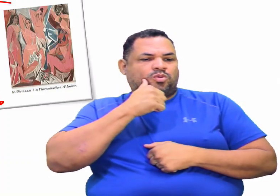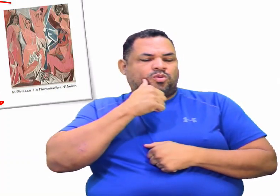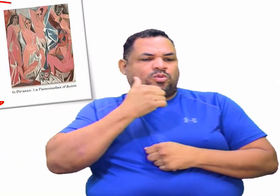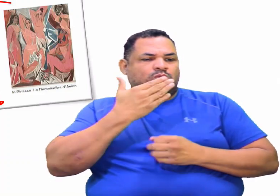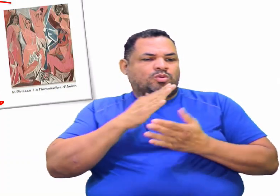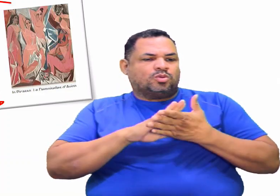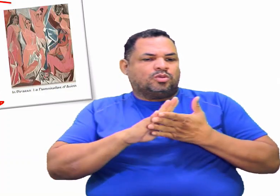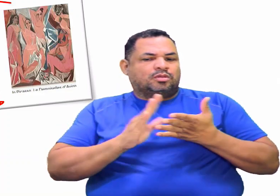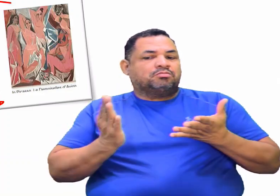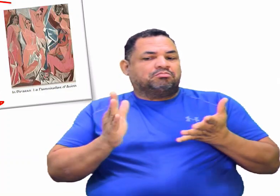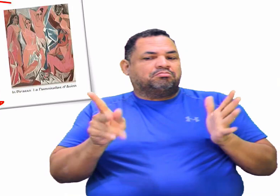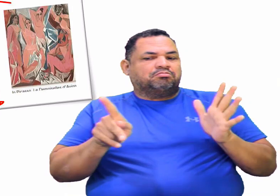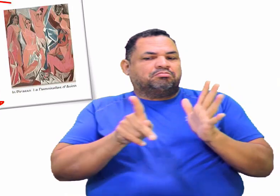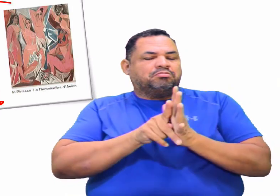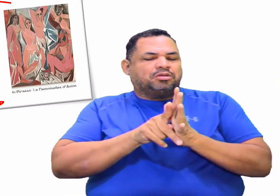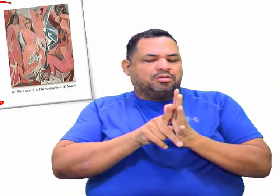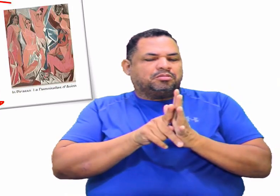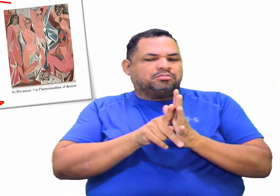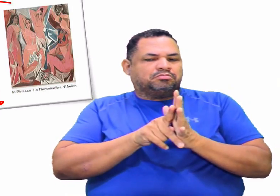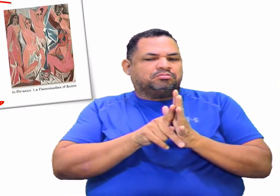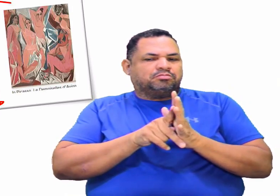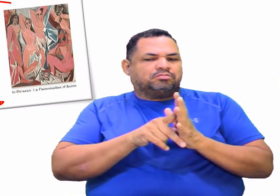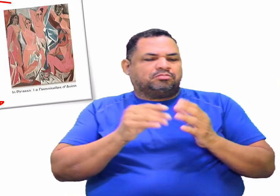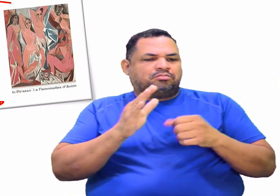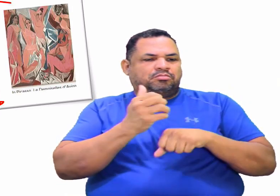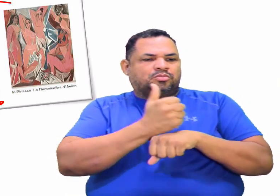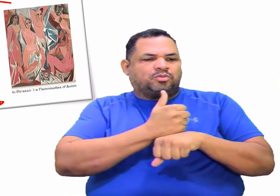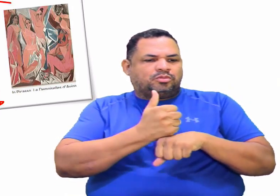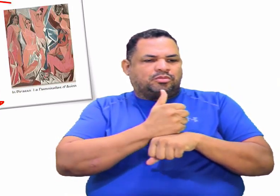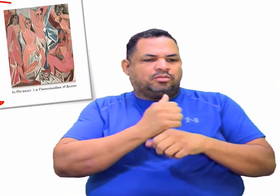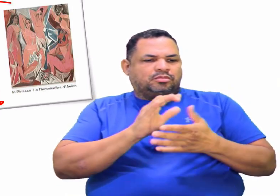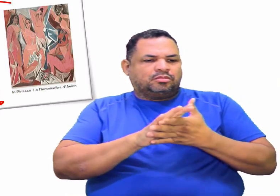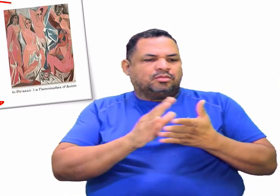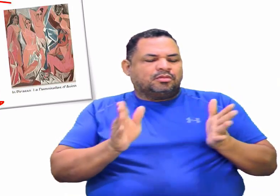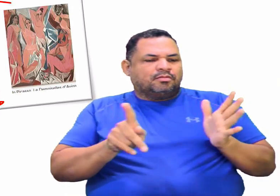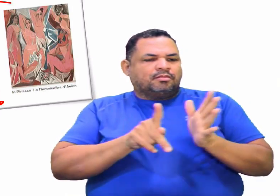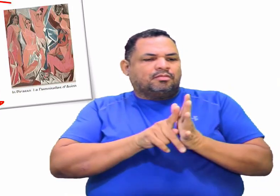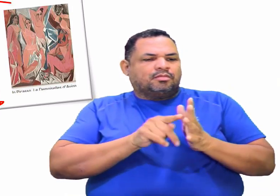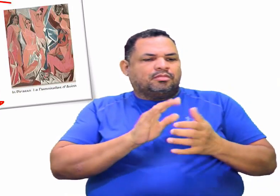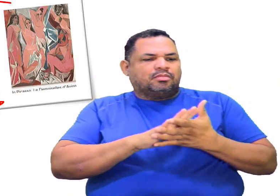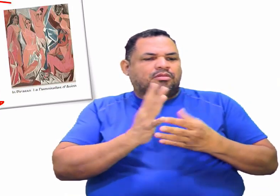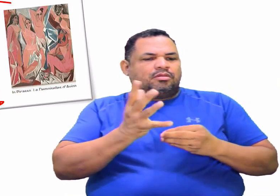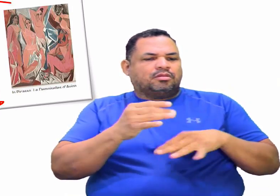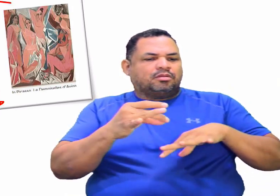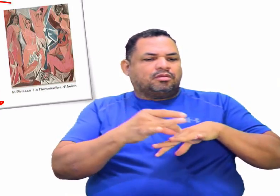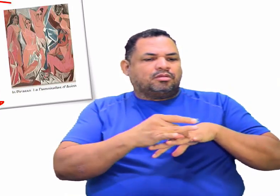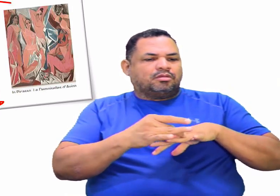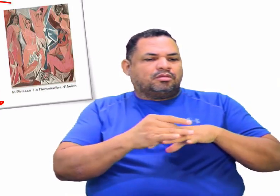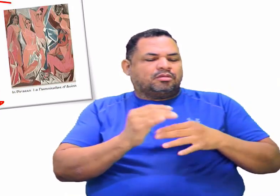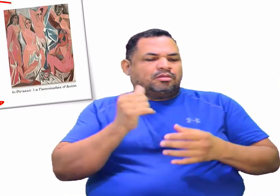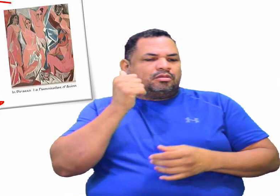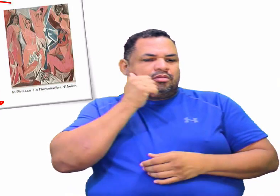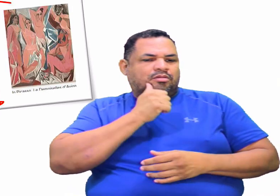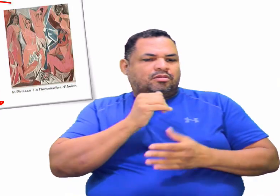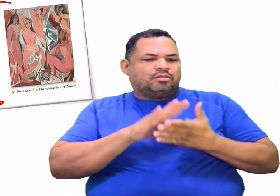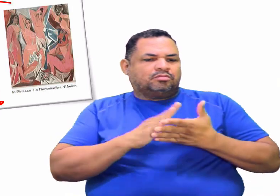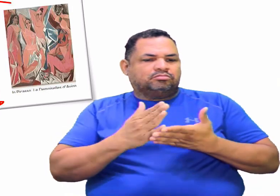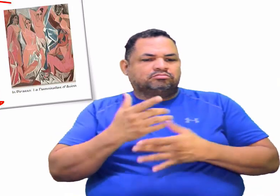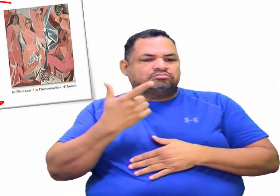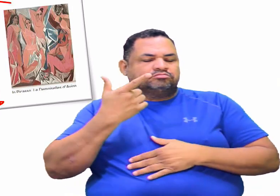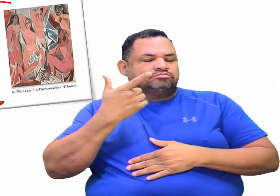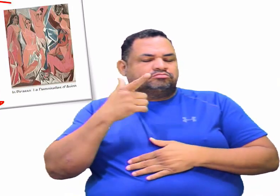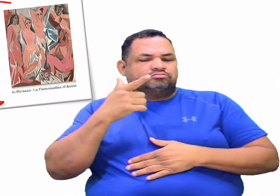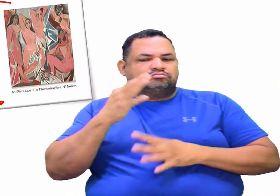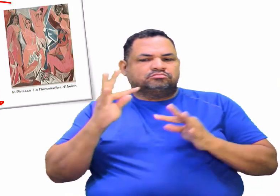autorretrato aí da sua esposa, né? Ele trouxe uma liberdade de expressão das emoções dos artistas e nenhuma